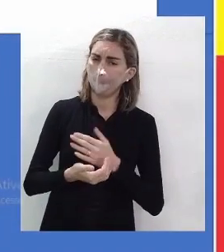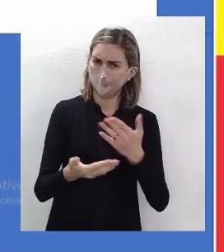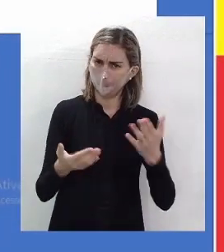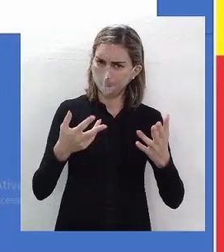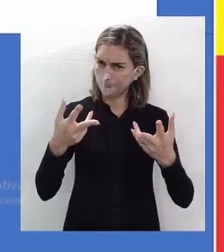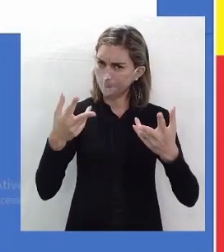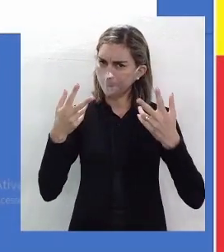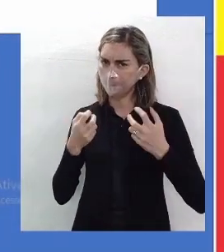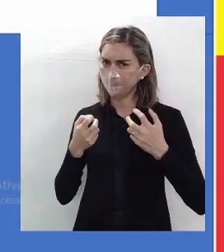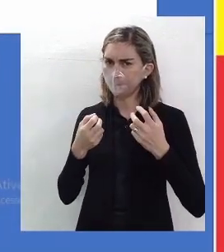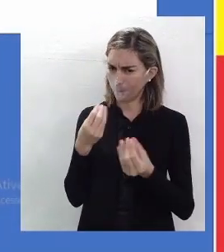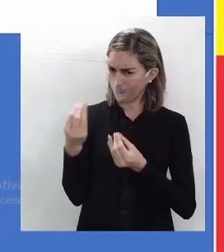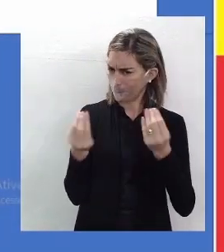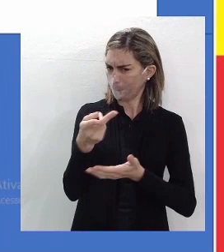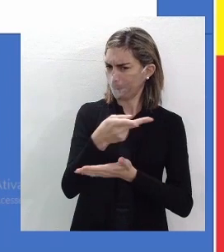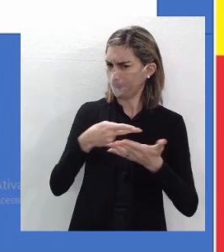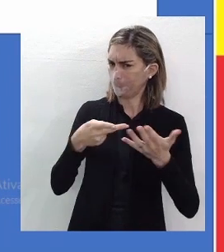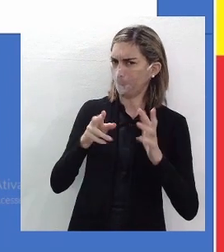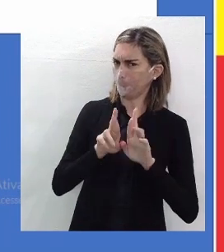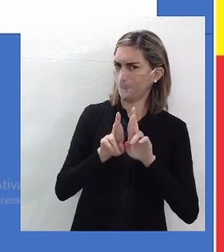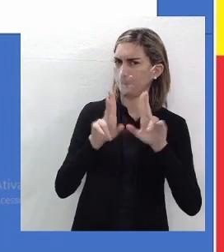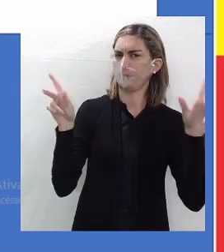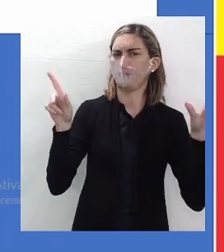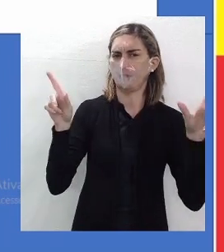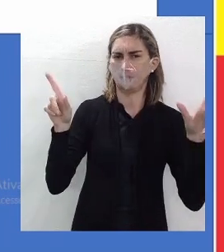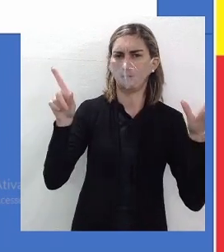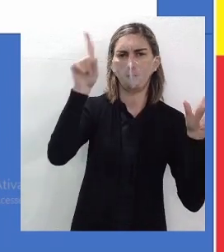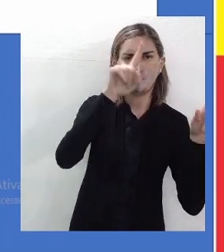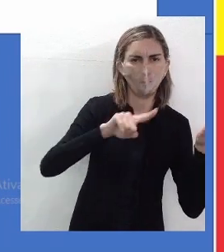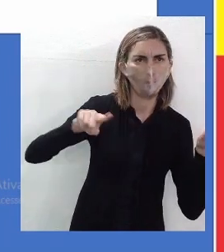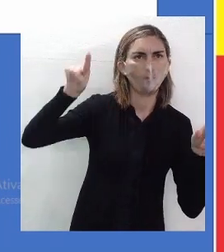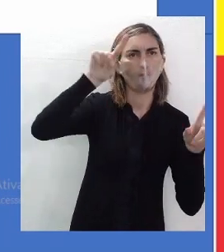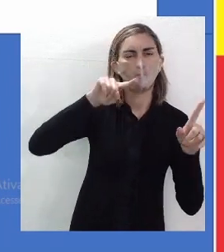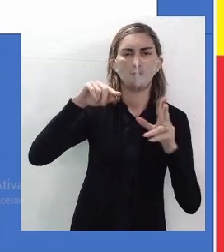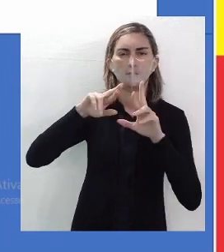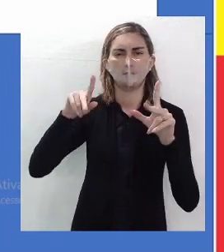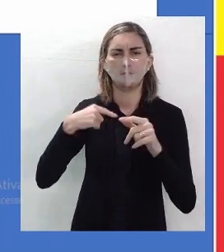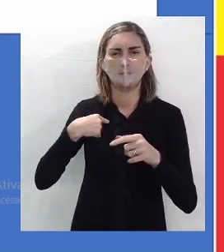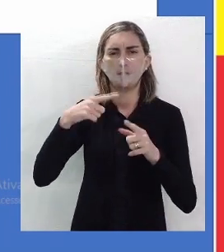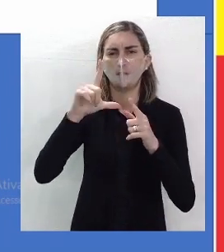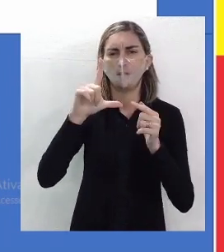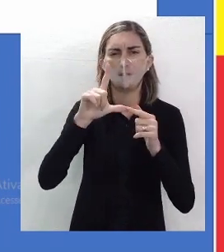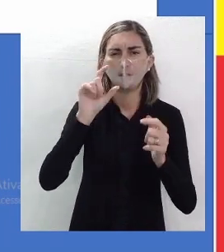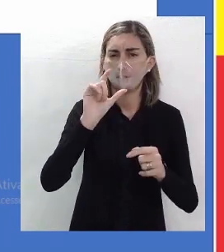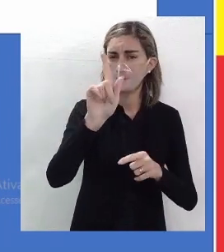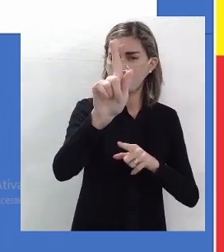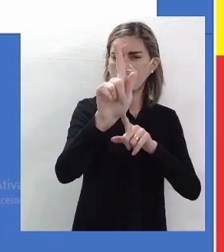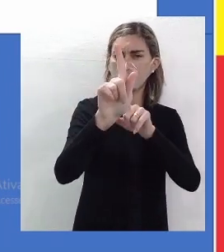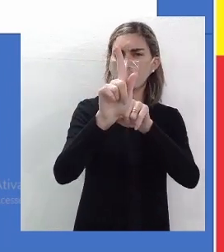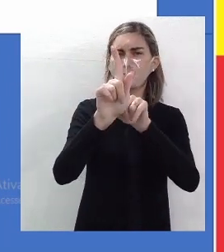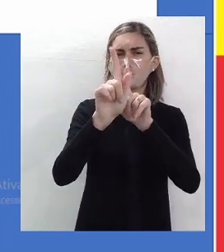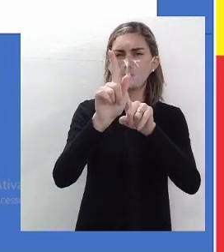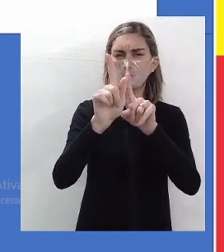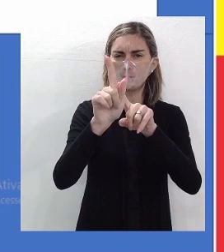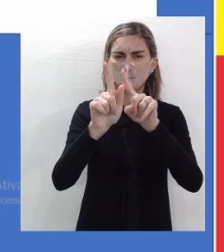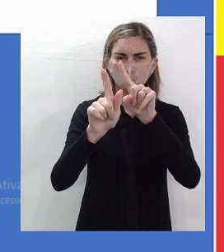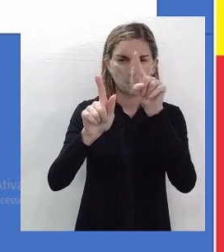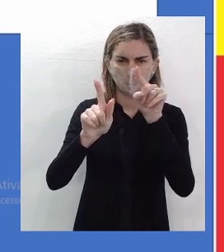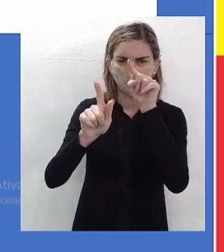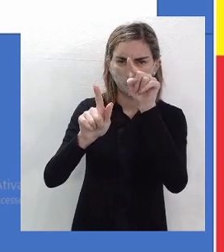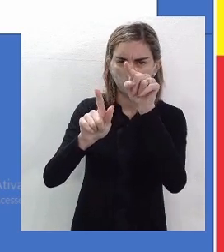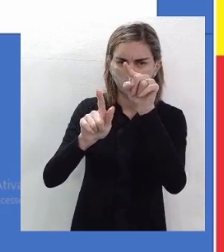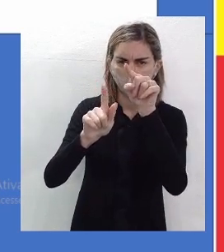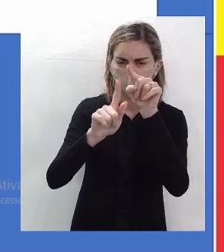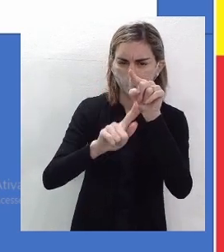Vocês percebem como esse poema é diferente, não é? Olha só, a letra Z lá no meio, não